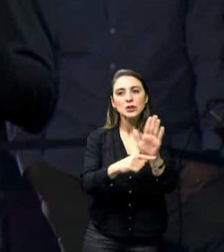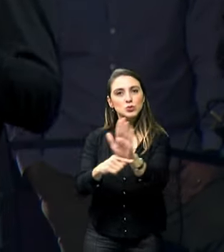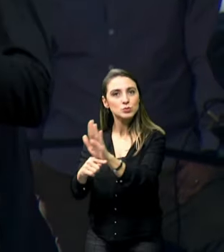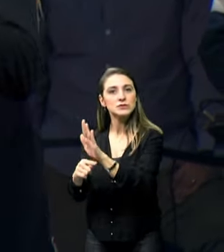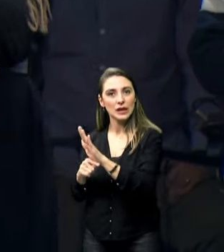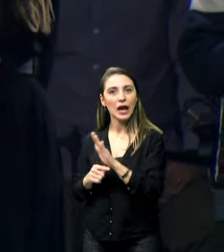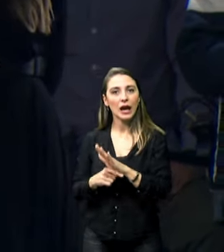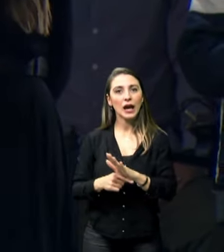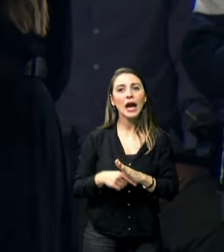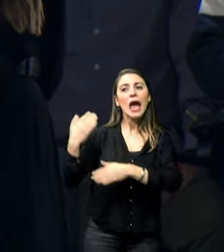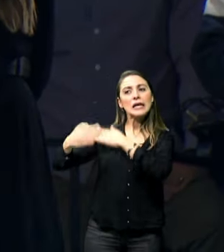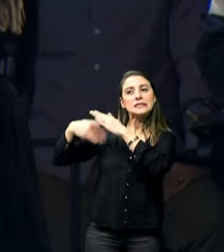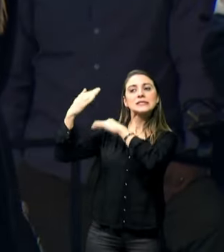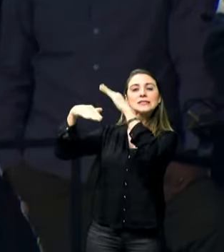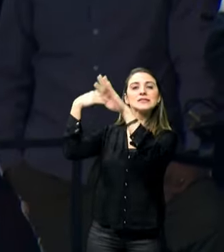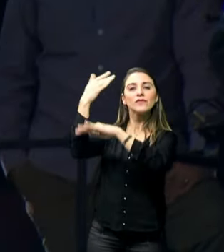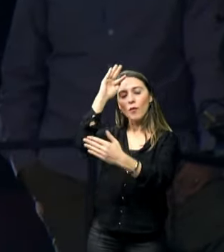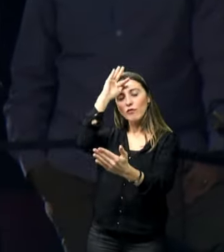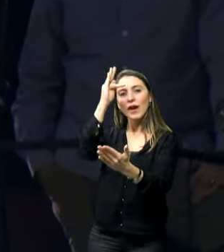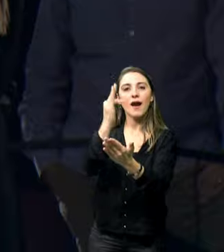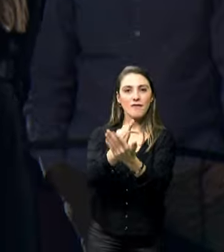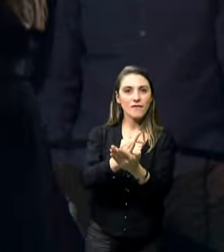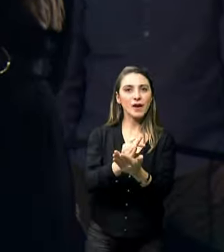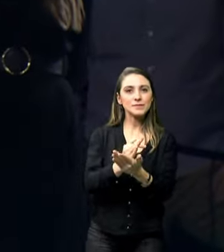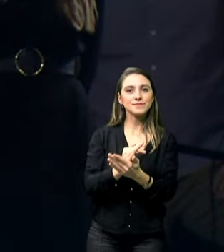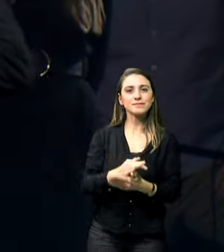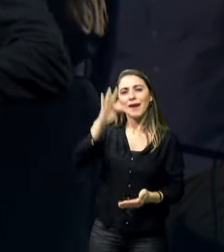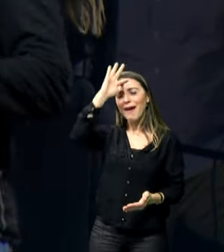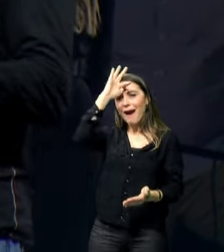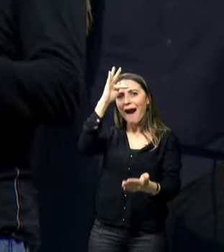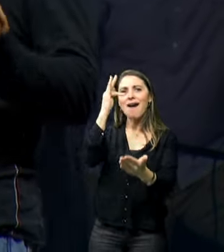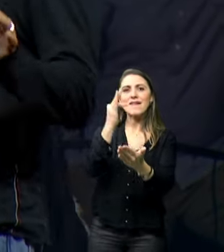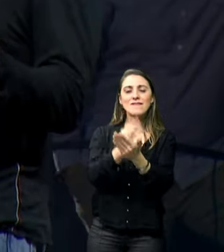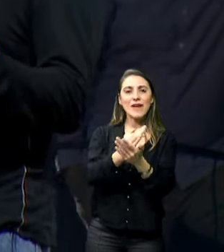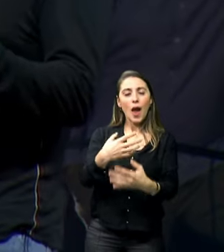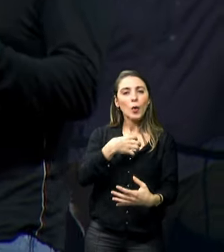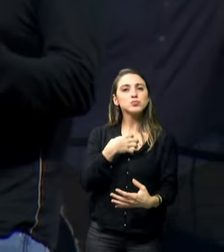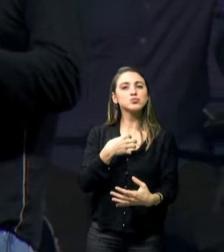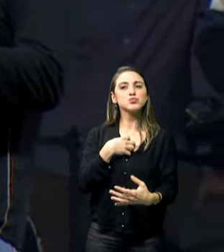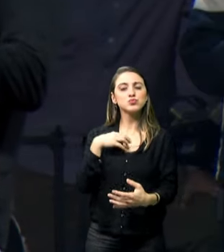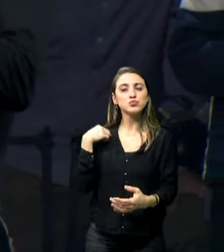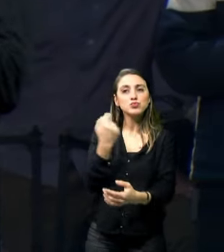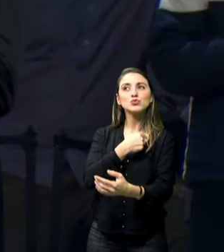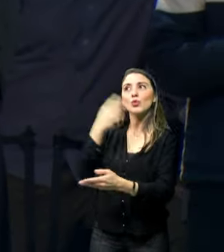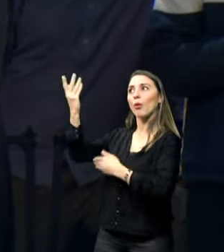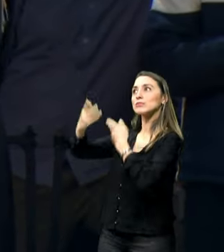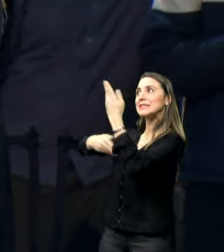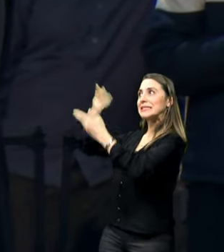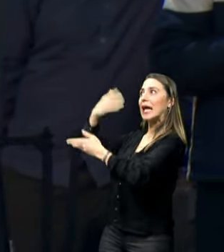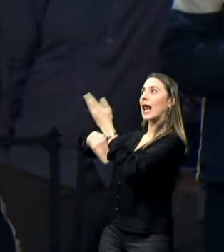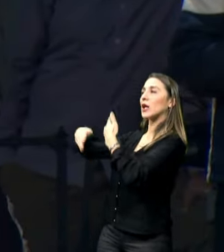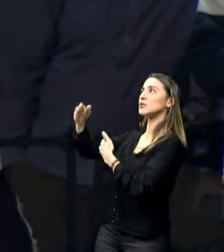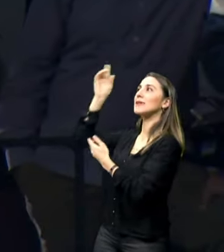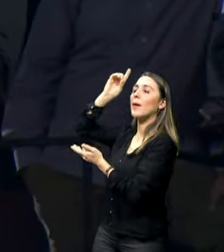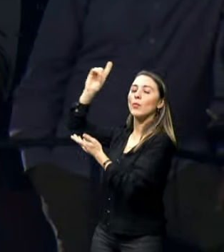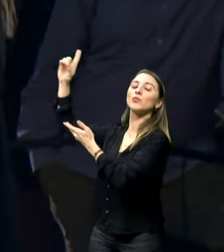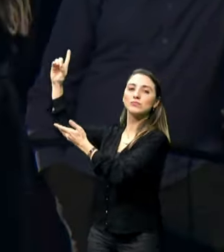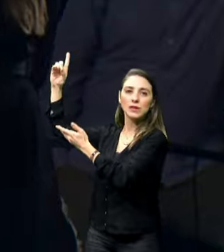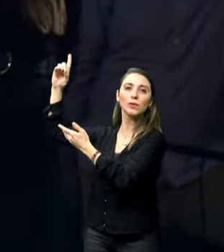te ajudar a desenvolver a sua fé. A fé é a única forma de nós nos relacionarmos com Deus. Mas como um grão de mostarda, a fé